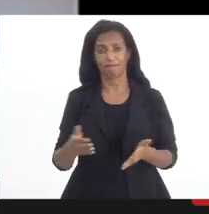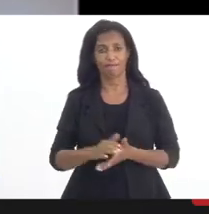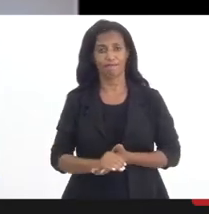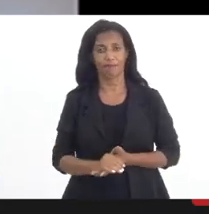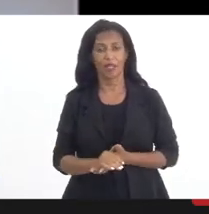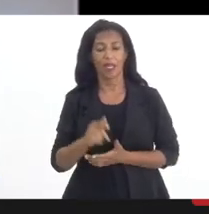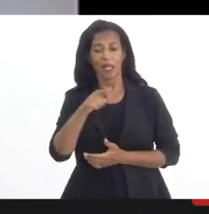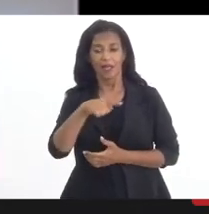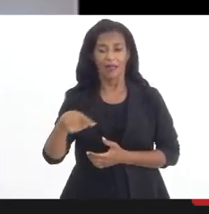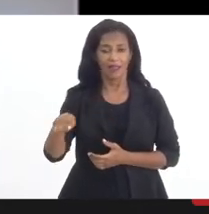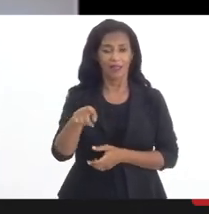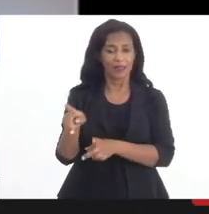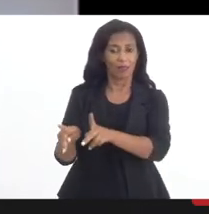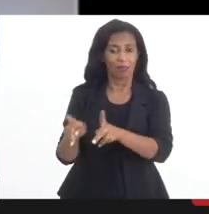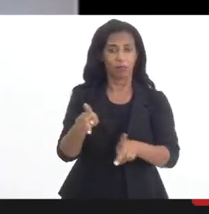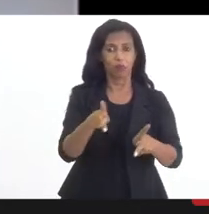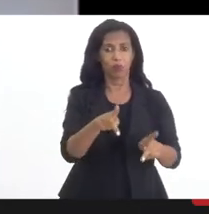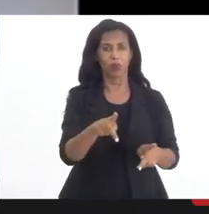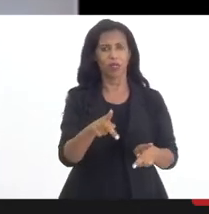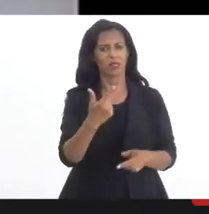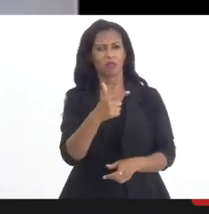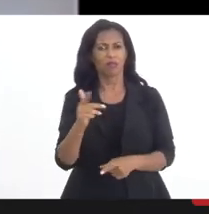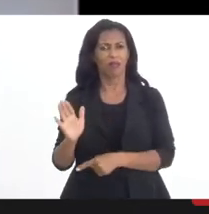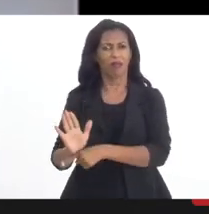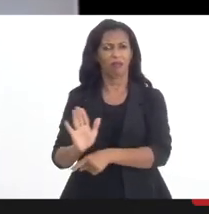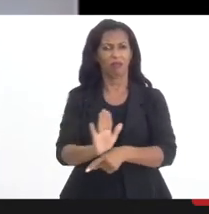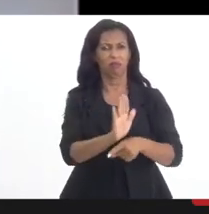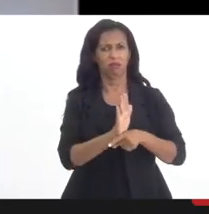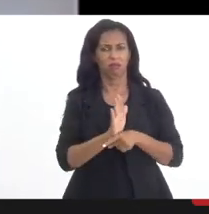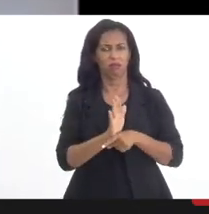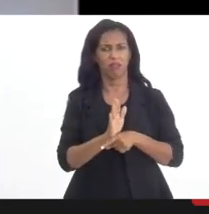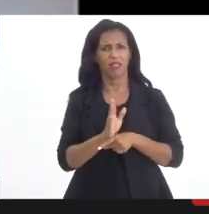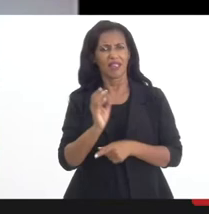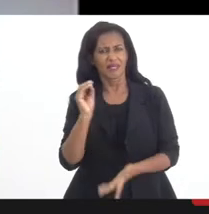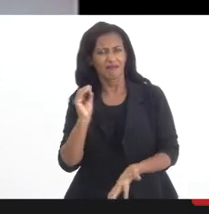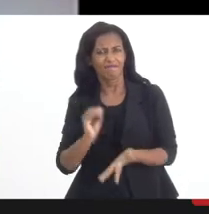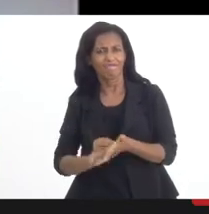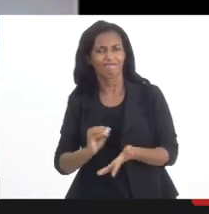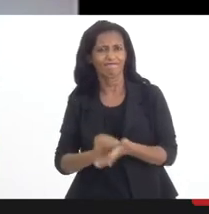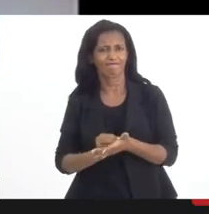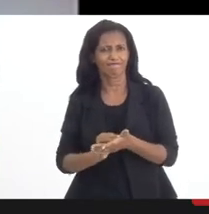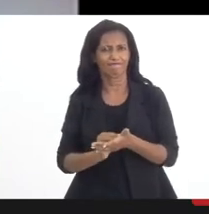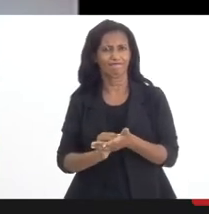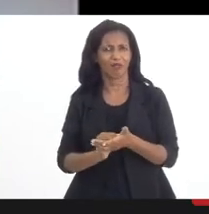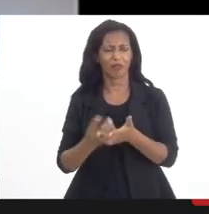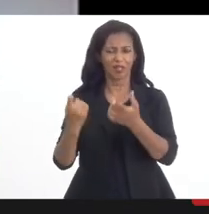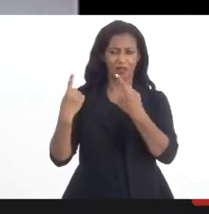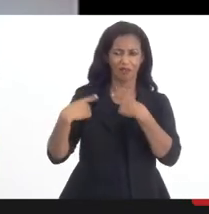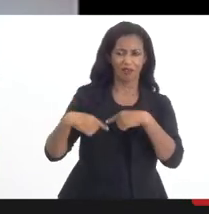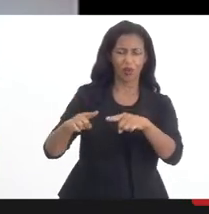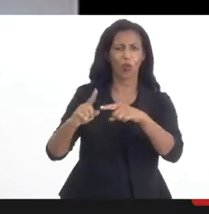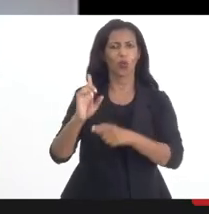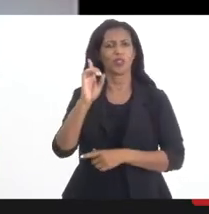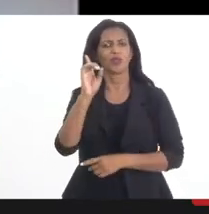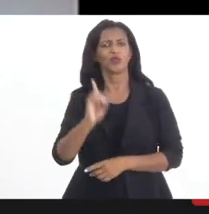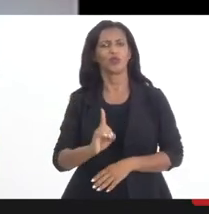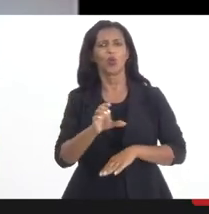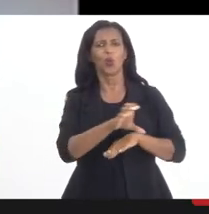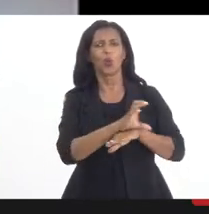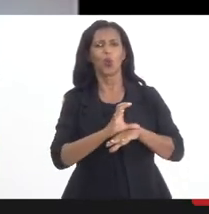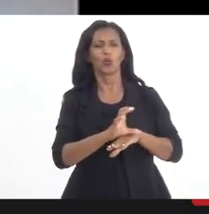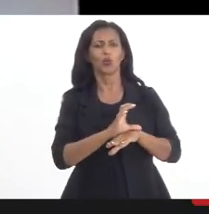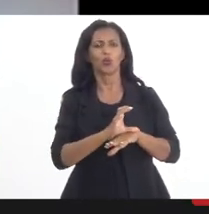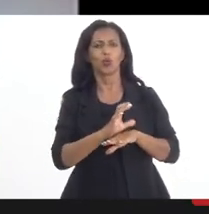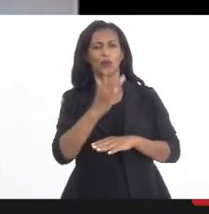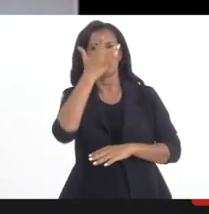essa população é totalmente desassistida, e essa desassistência ela viola os direitos básicos constitucionais da pessoa,